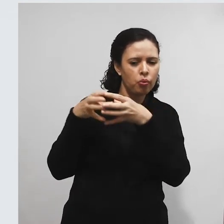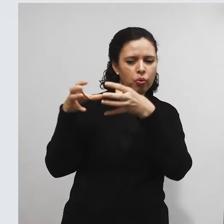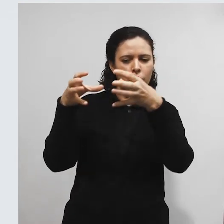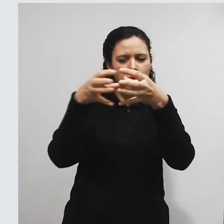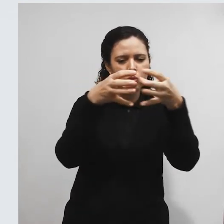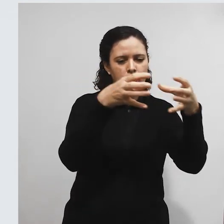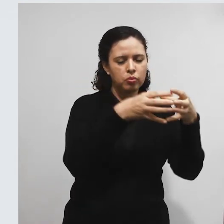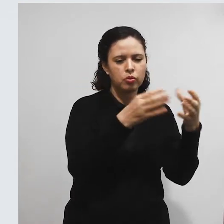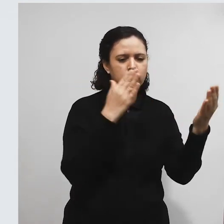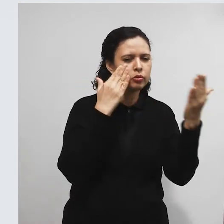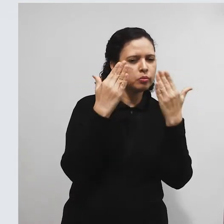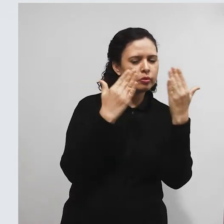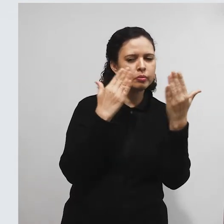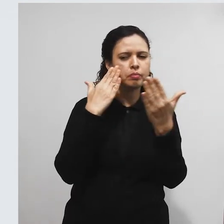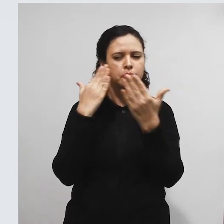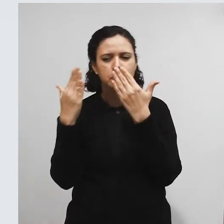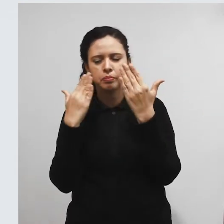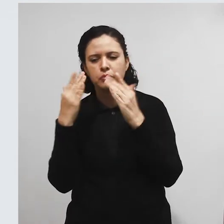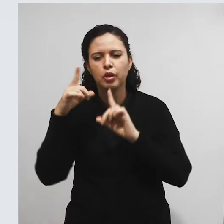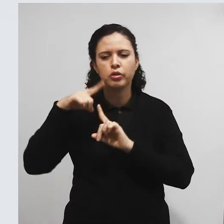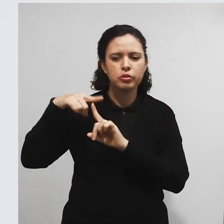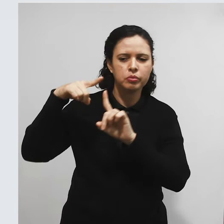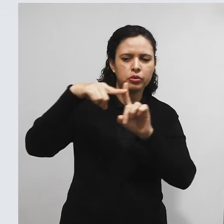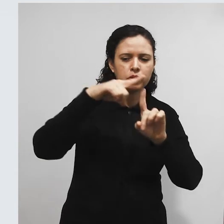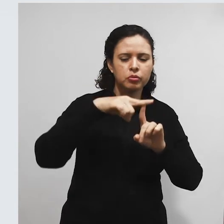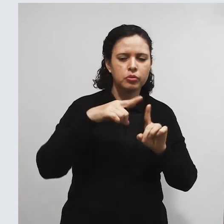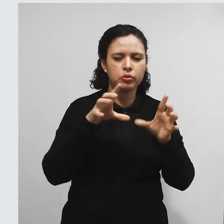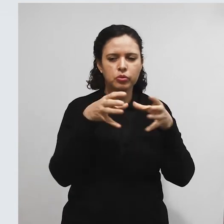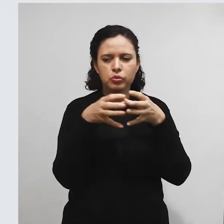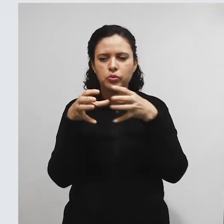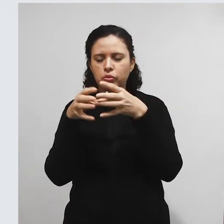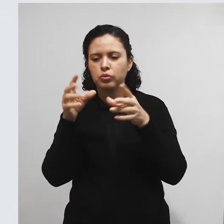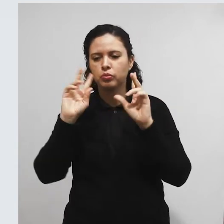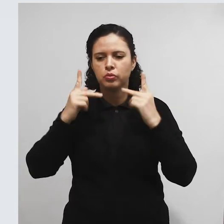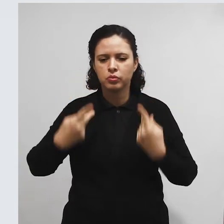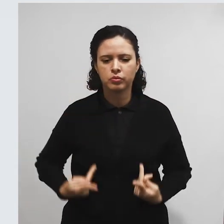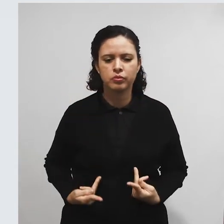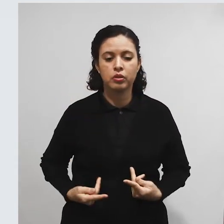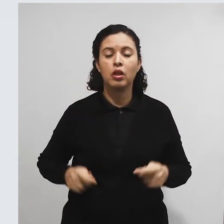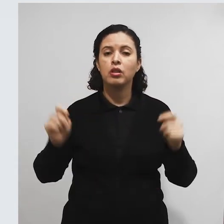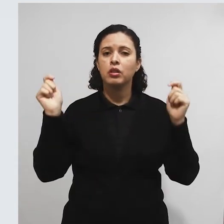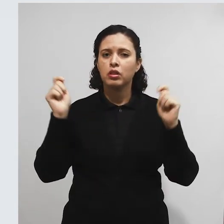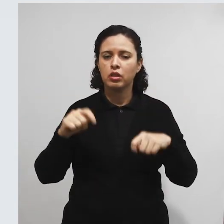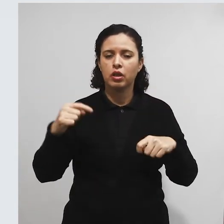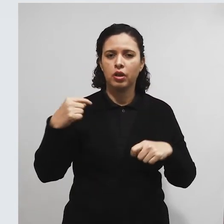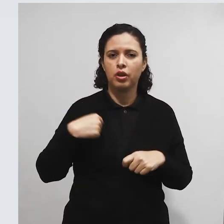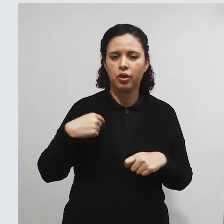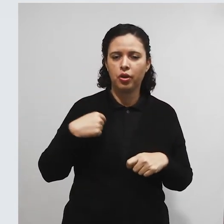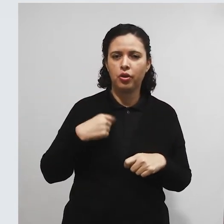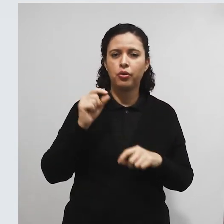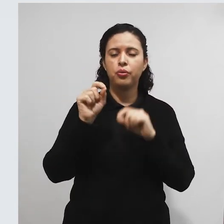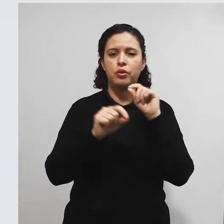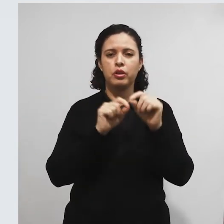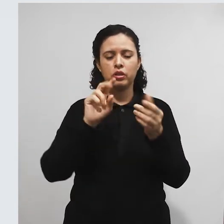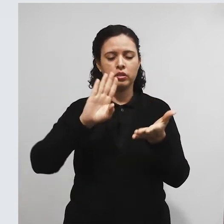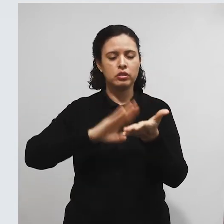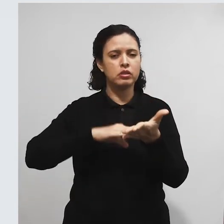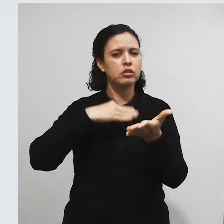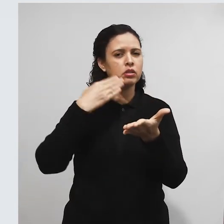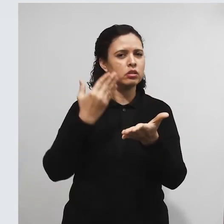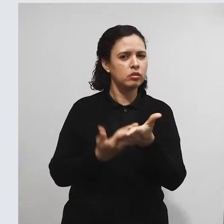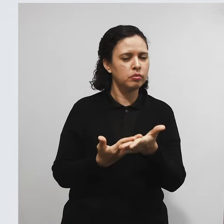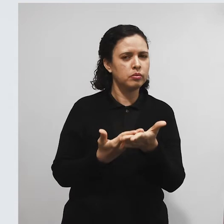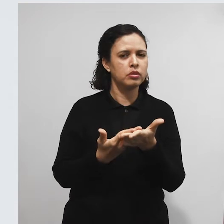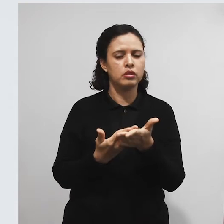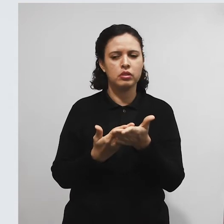que nós fazemos entre os grupos humanos, eu posso, enquanto pesquisador, fazer uma